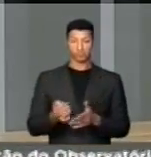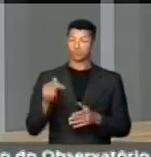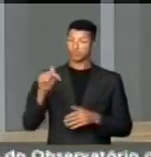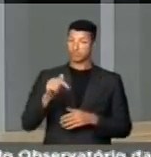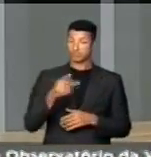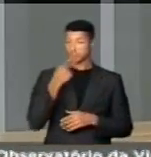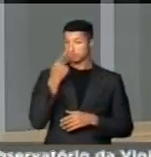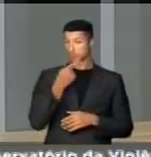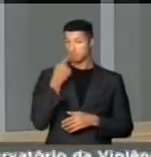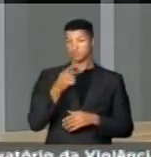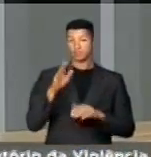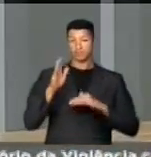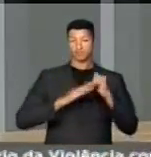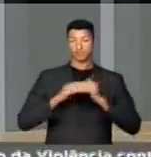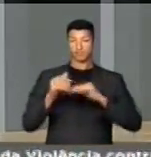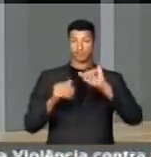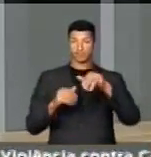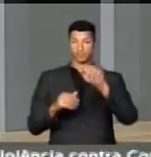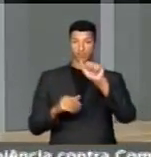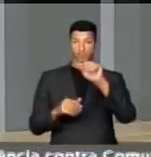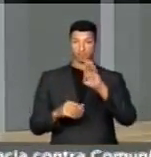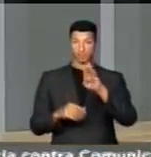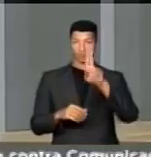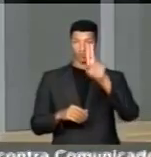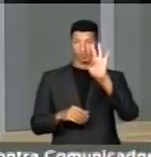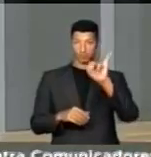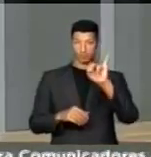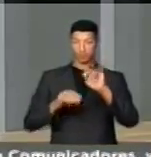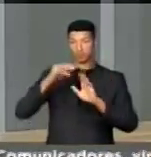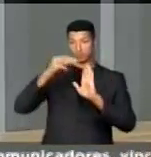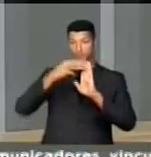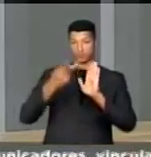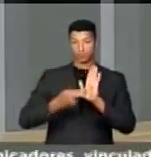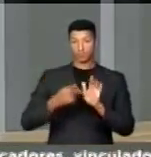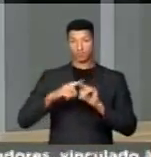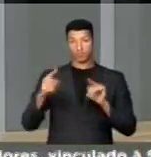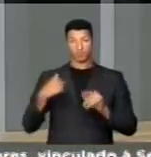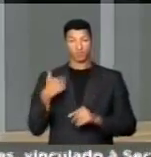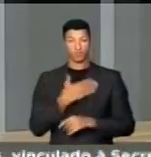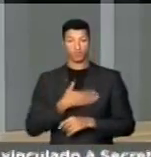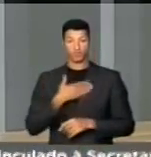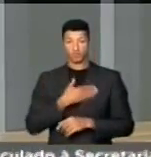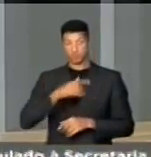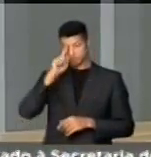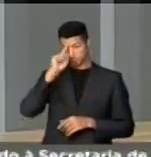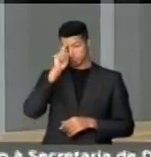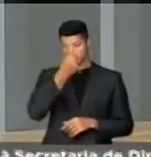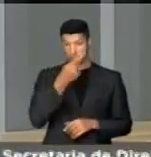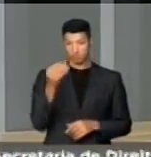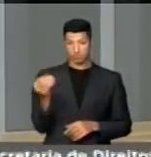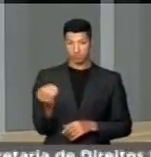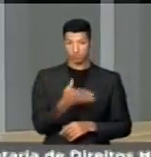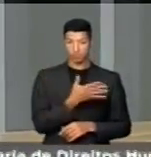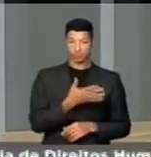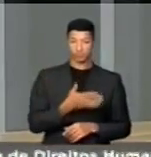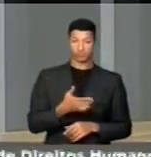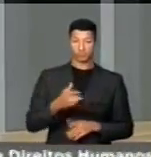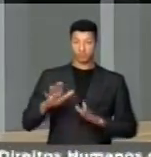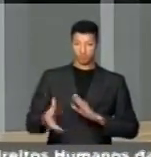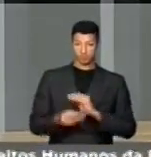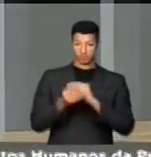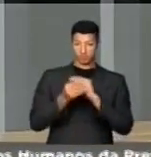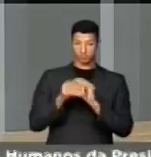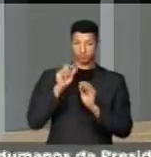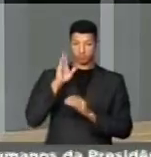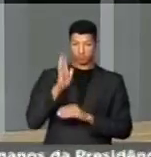Aqui fala-se muito dos jabutis das medidas provisórias, mas eu gostaria de inventar aqui, de inovar, acrescentando